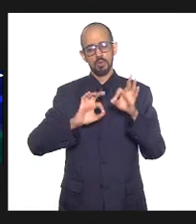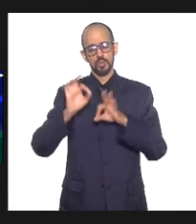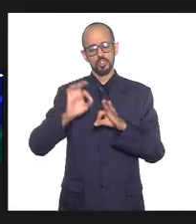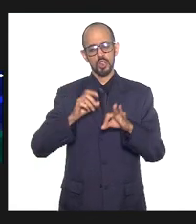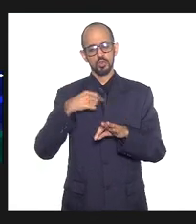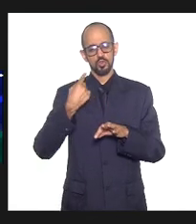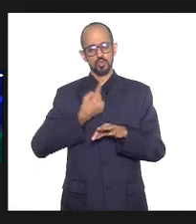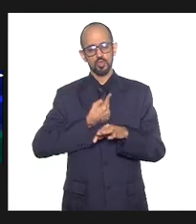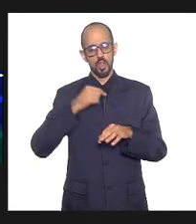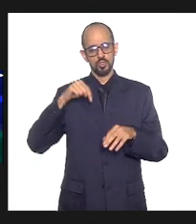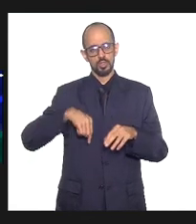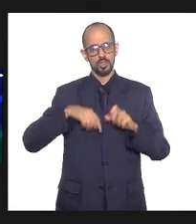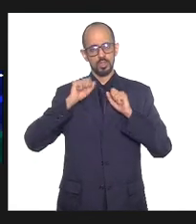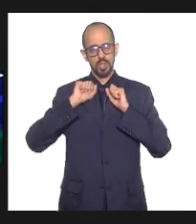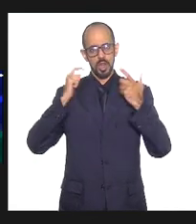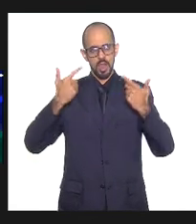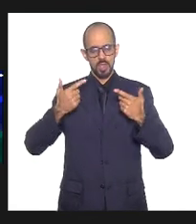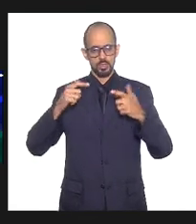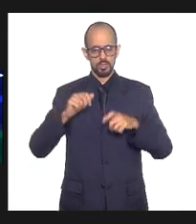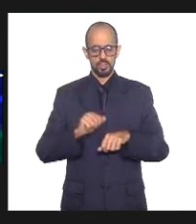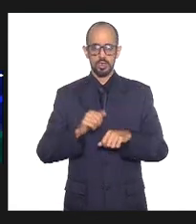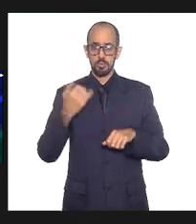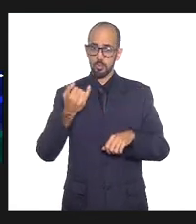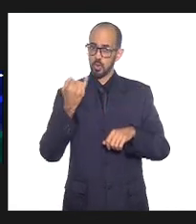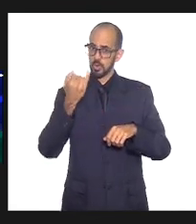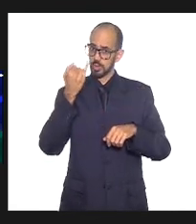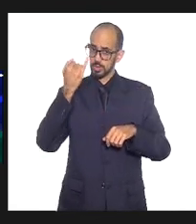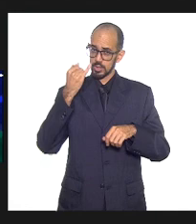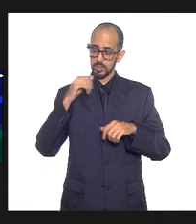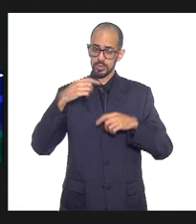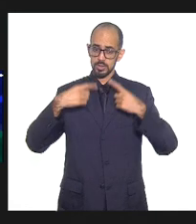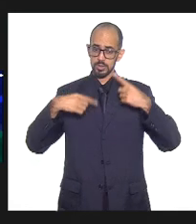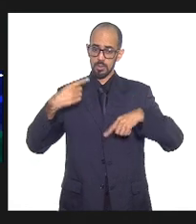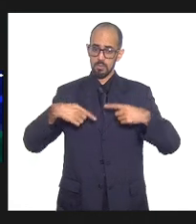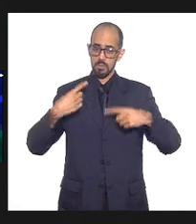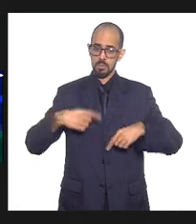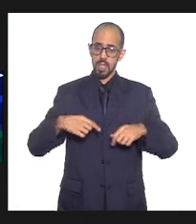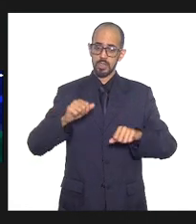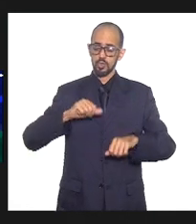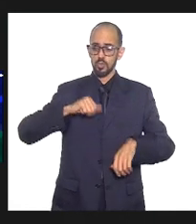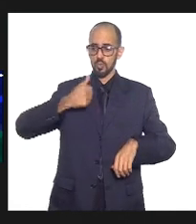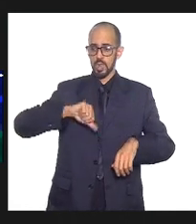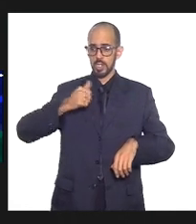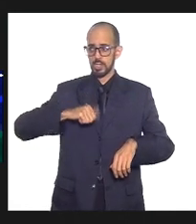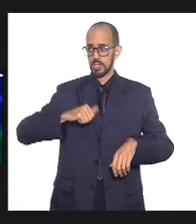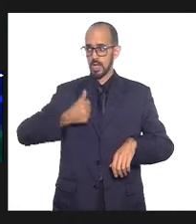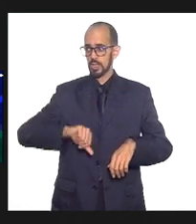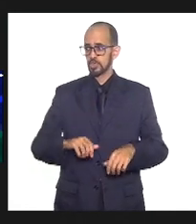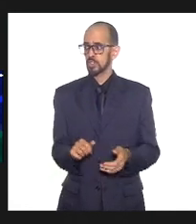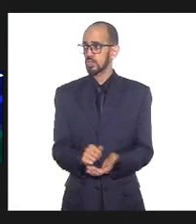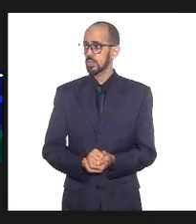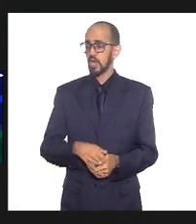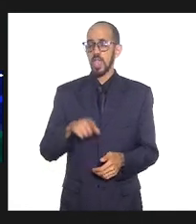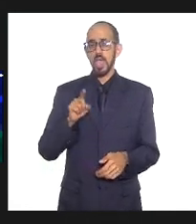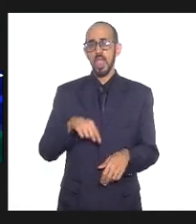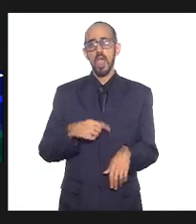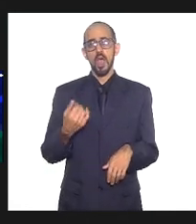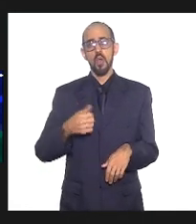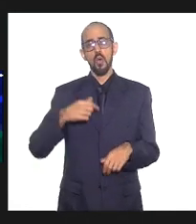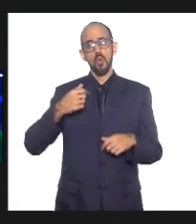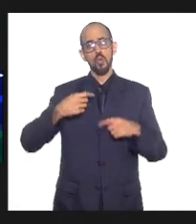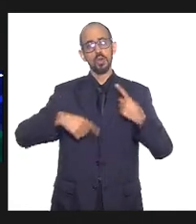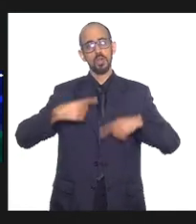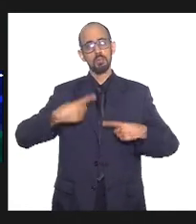projetos aqui da casa. Então, a importância desse debate, que é um debate qualificado, que é um debate generoso, que